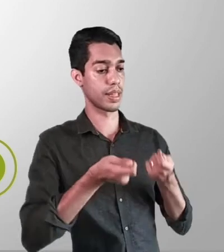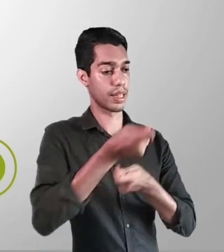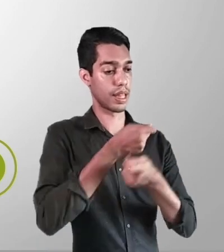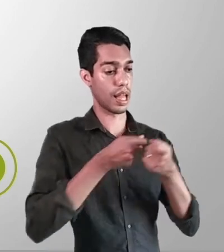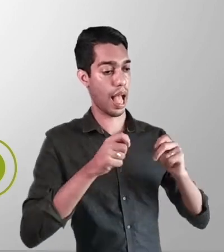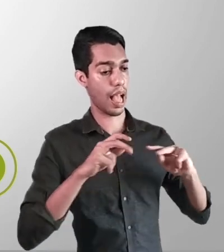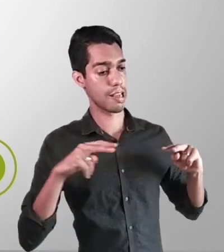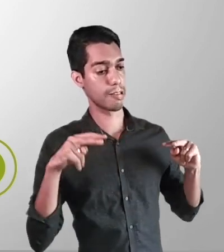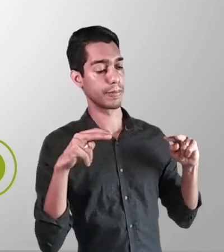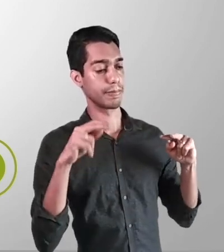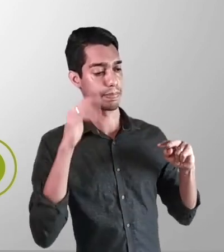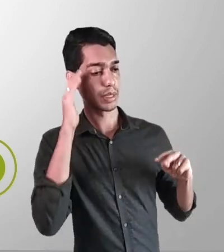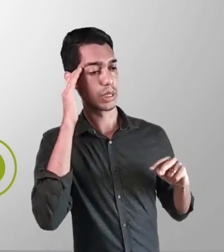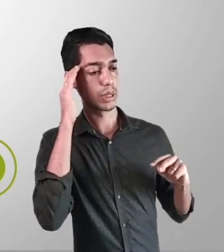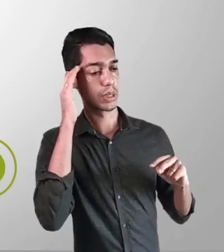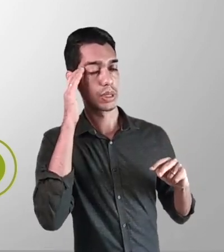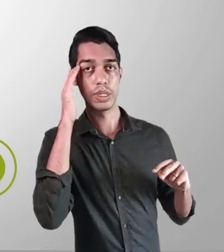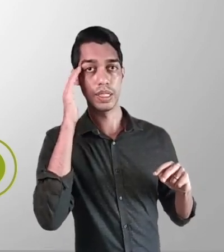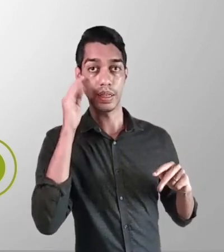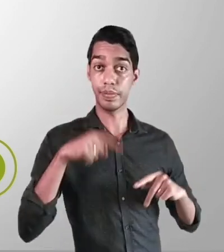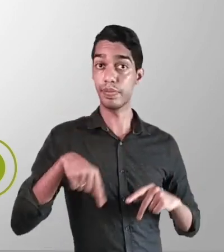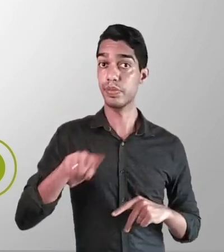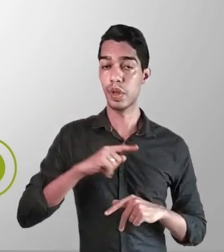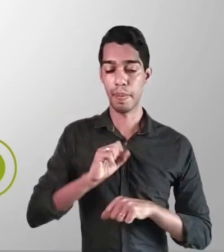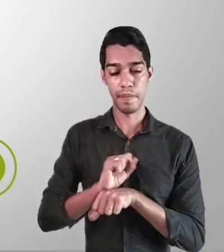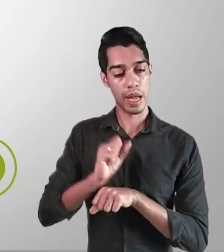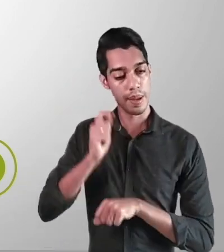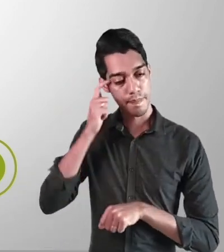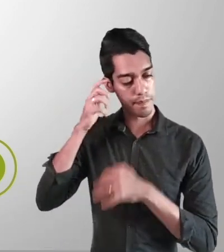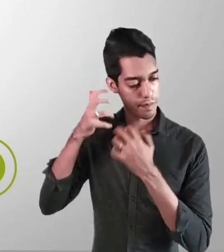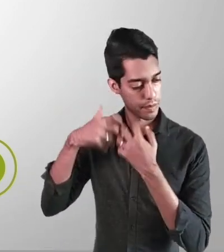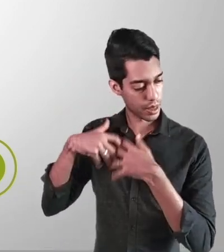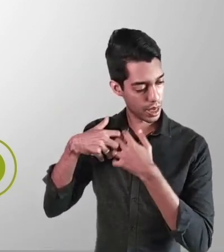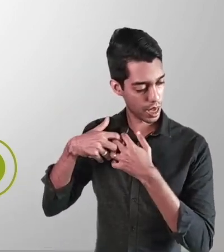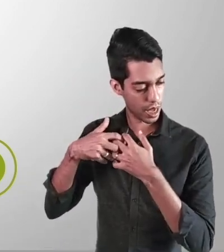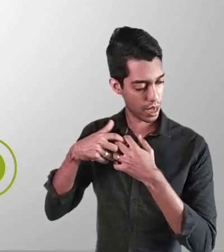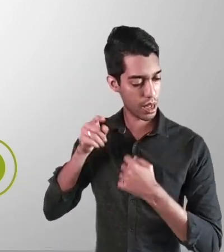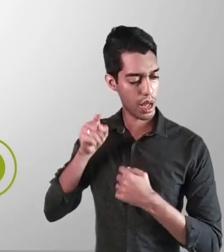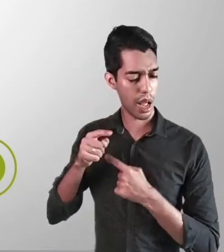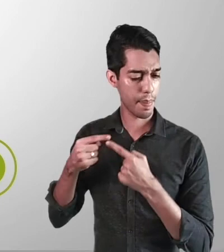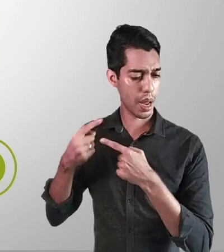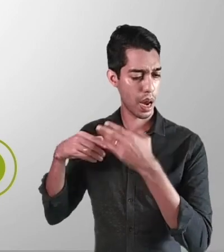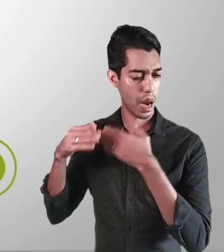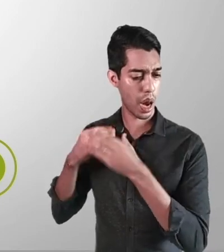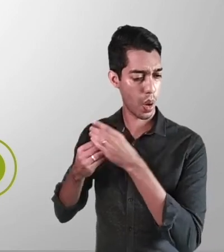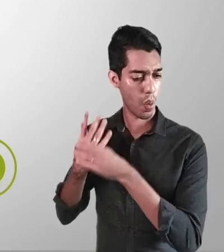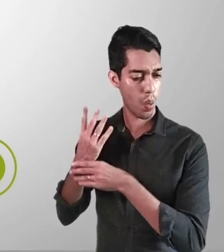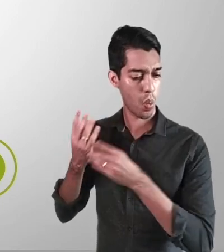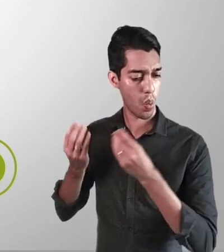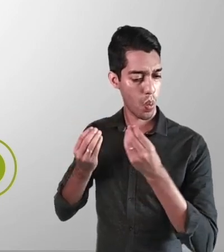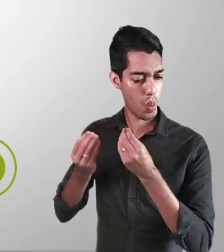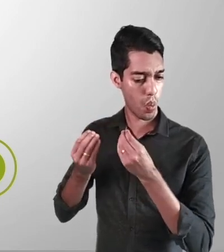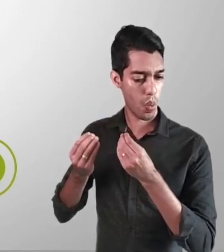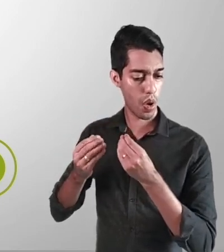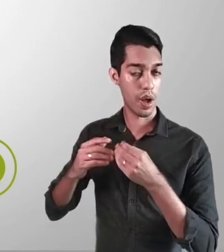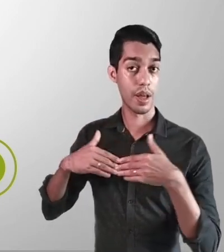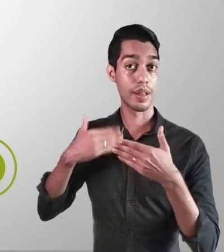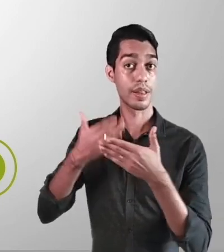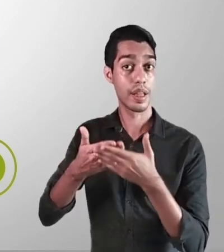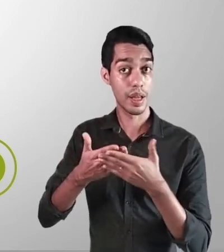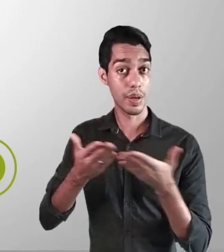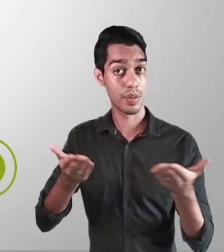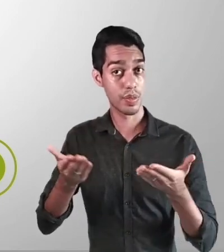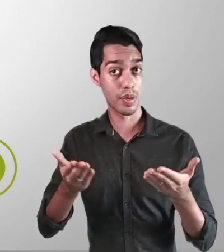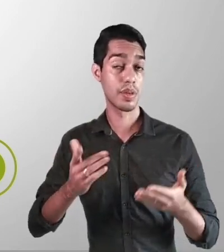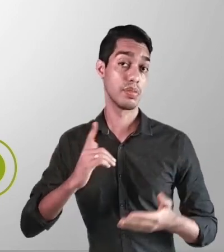Se nós pararmos um pouquinho para pensar como tudo isso se iniciou, até hoje nós temos uma gigantesca rede